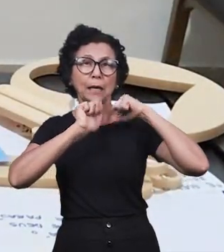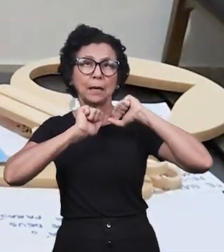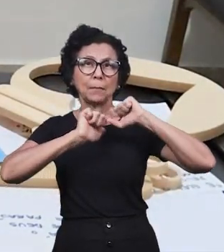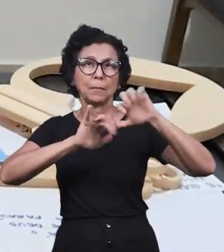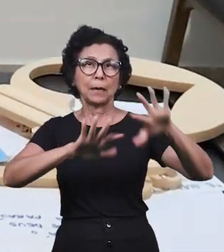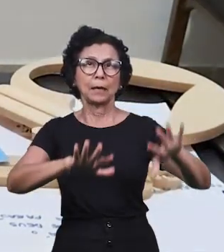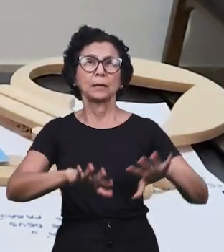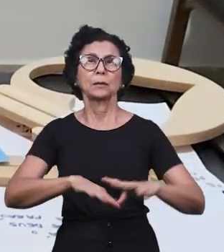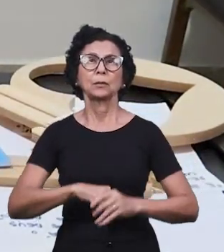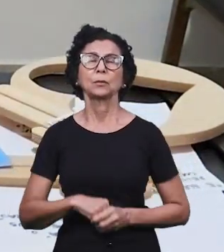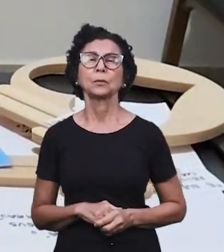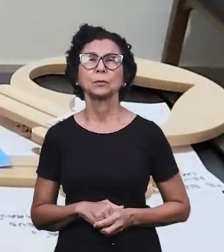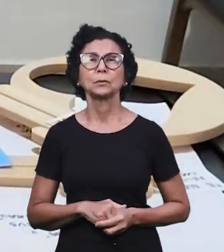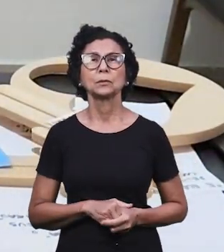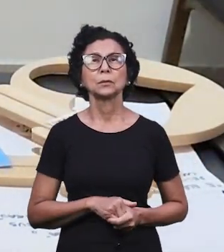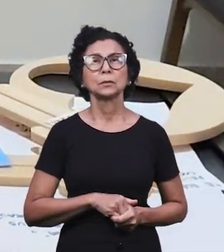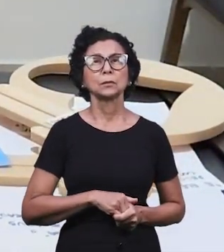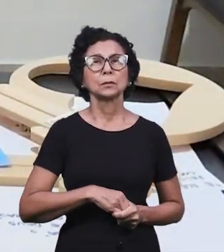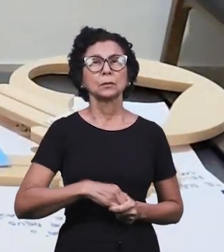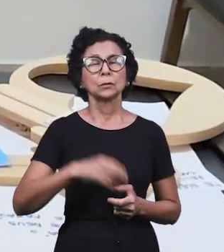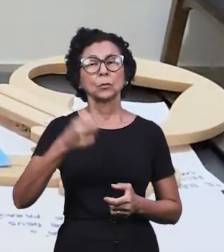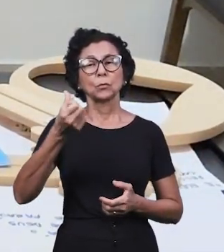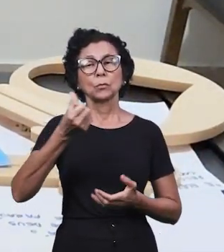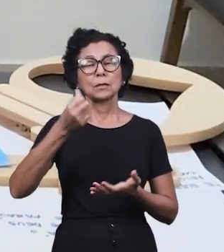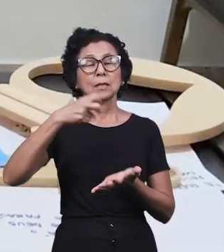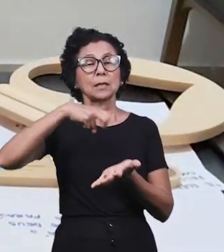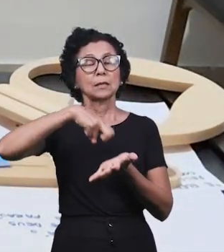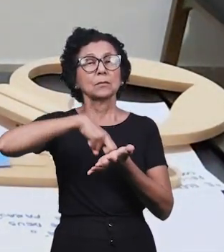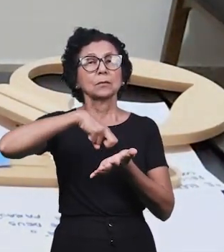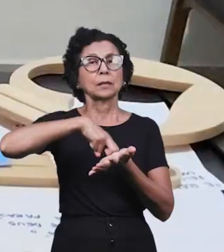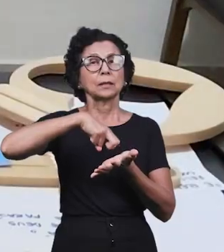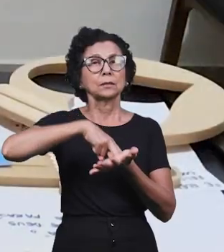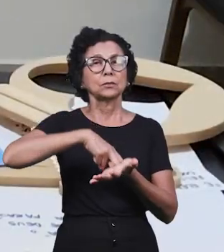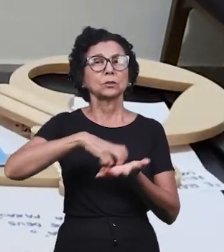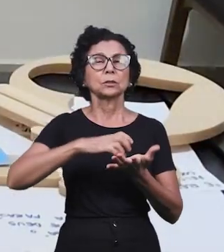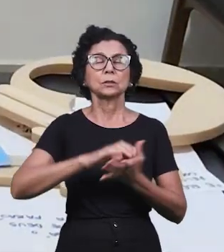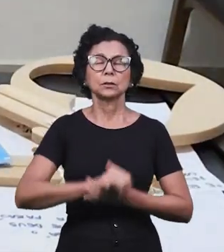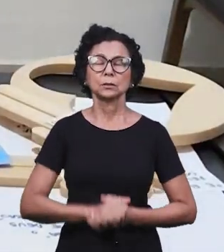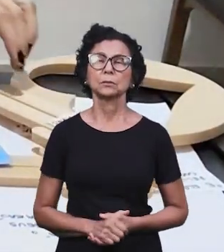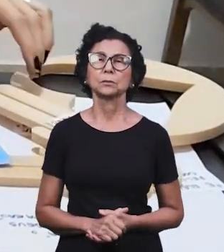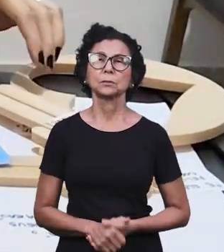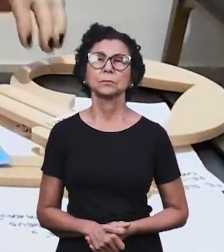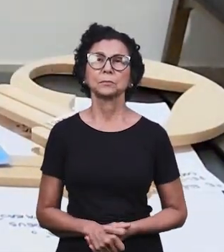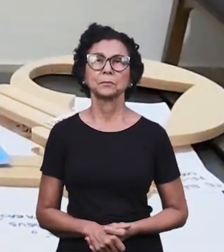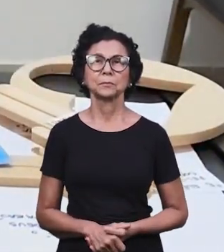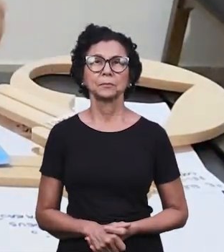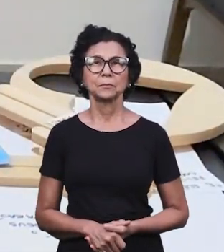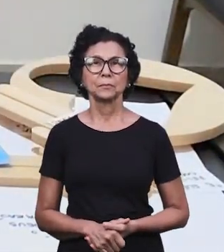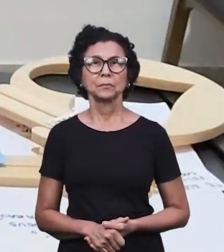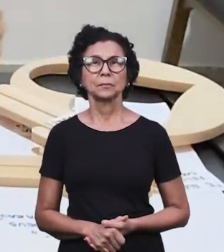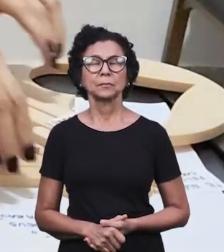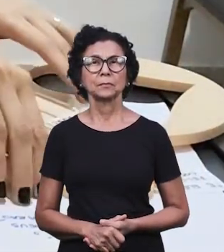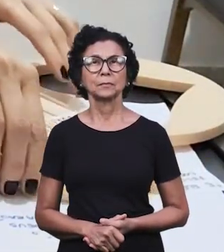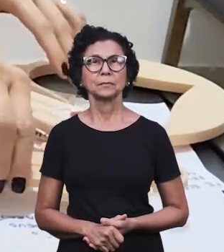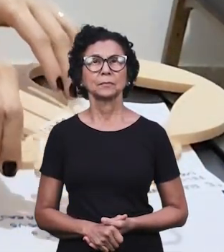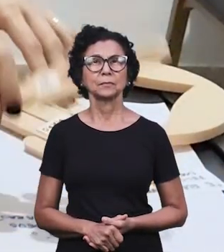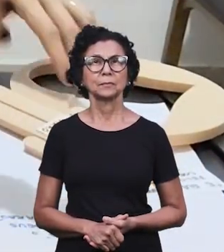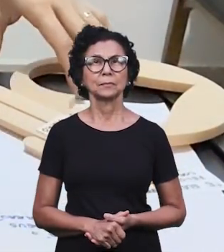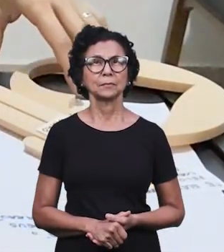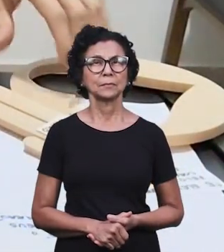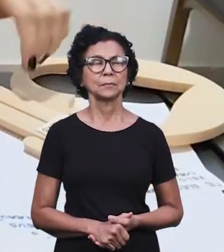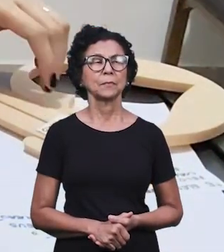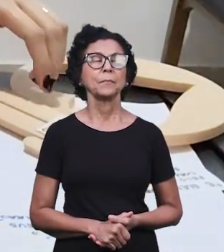lá. O sexto sinal, que foram as úlceras. E aí, mais uma vez, todas essas